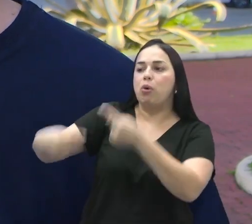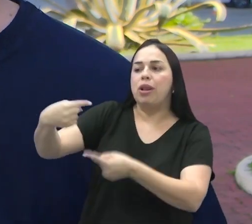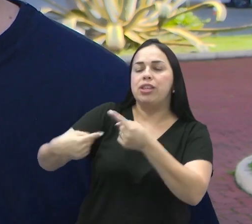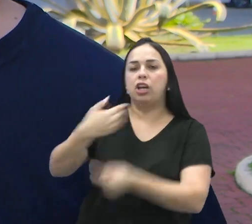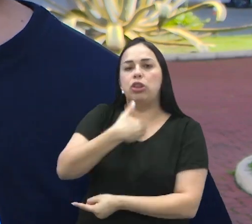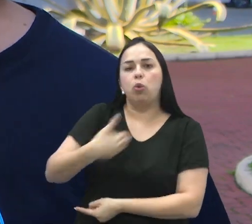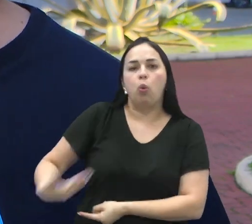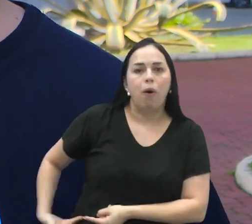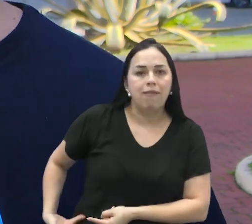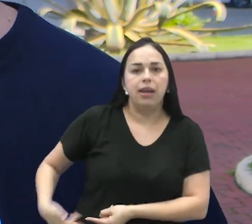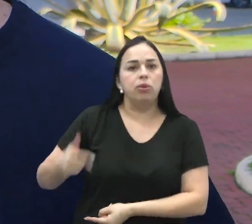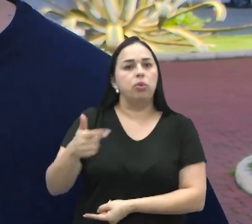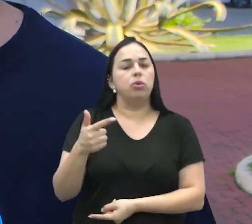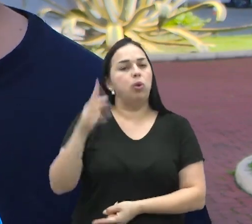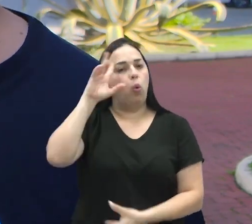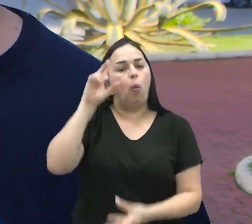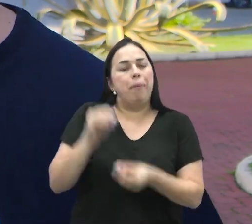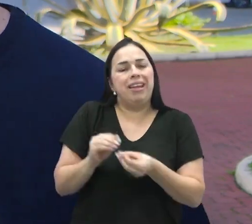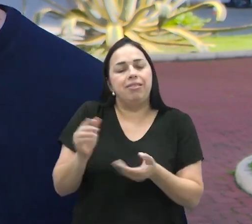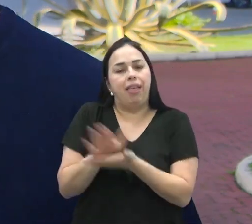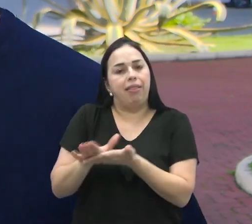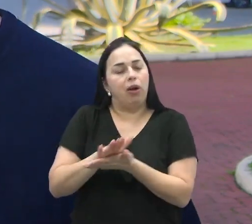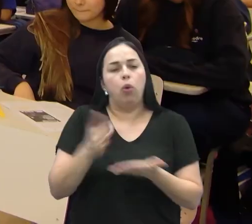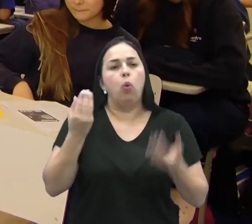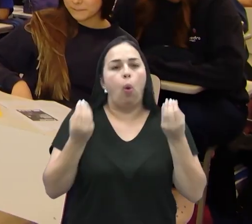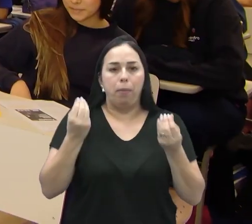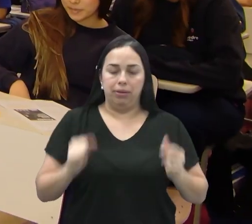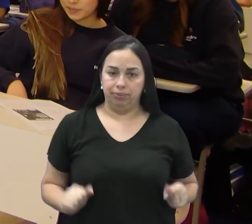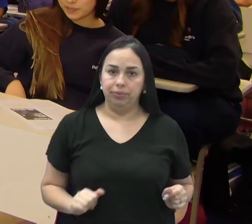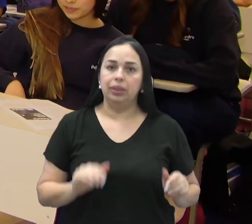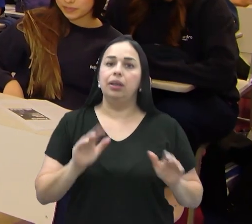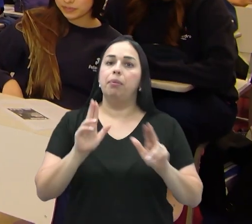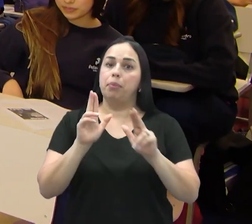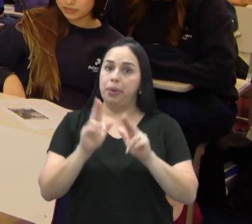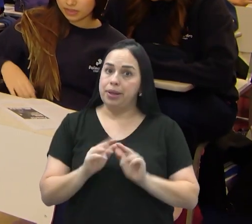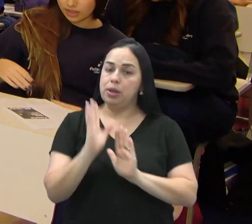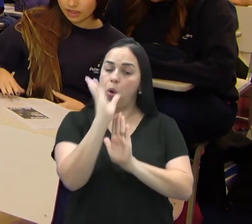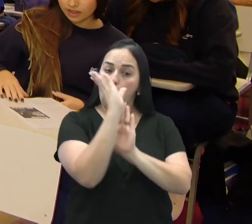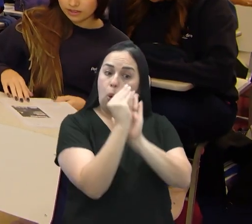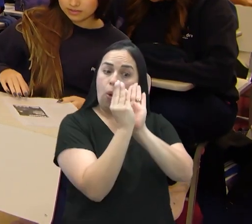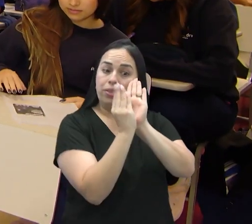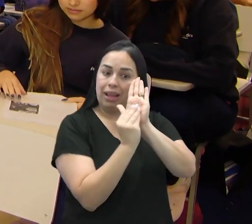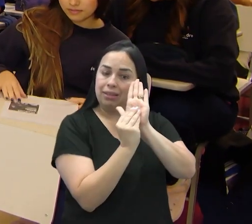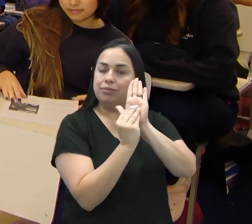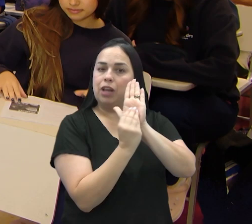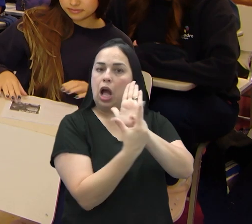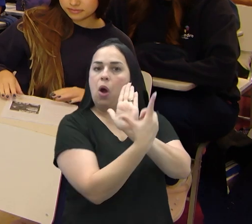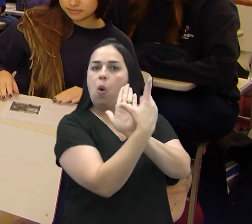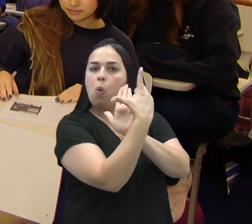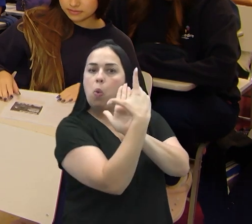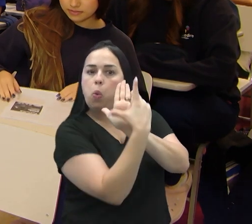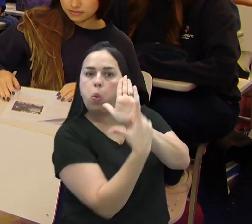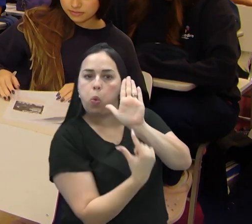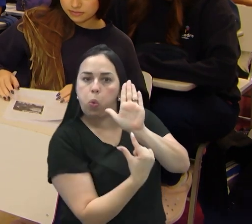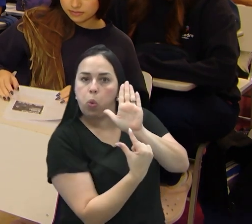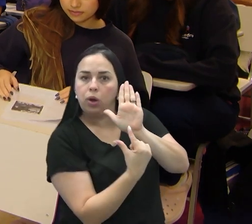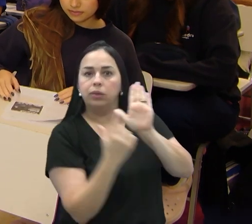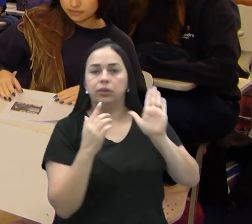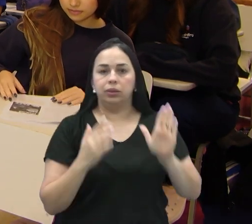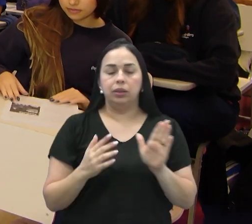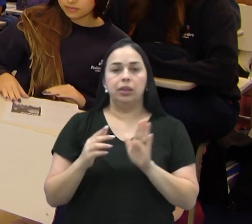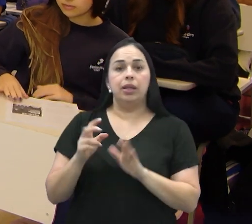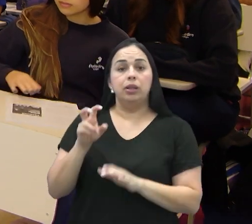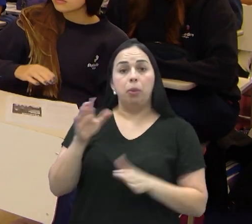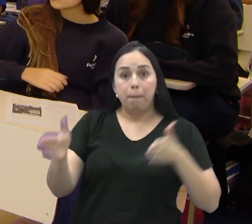compreende, de repente, a política brasileira, a geopolítica internacional. Mas o ensino dessas disciplinas em sala de aula tem cada